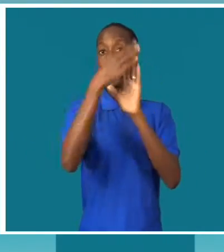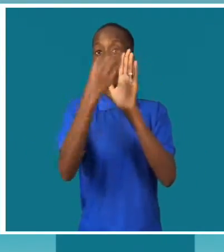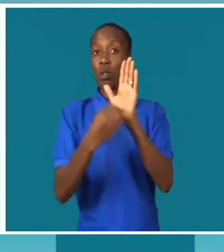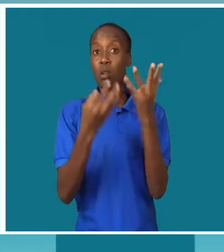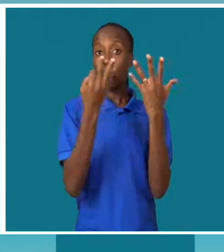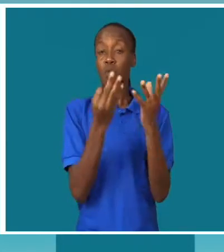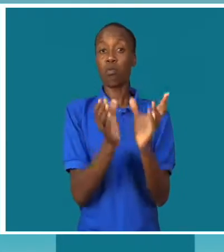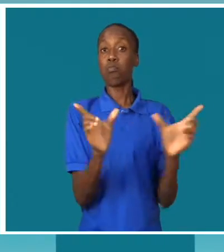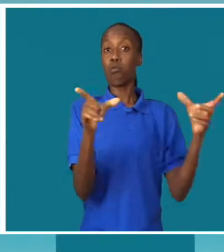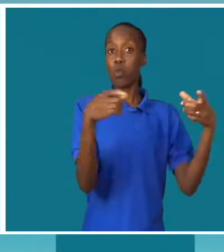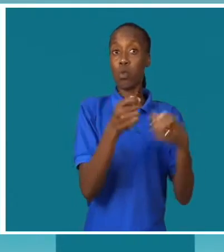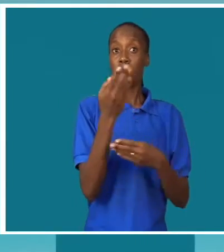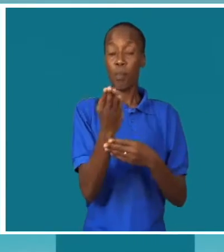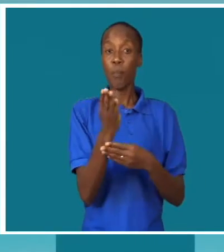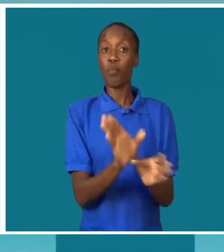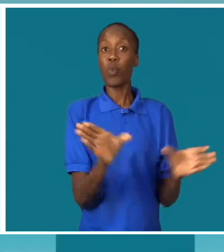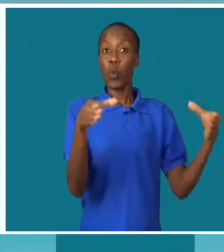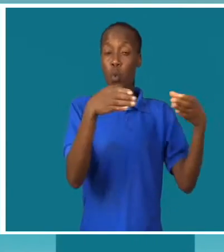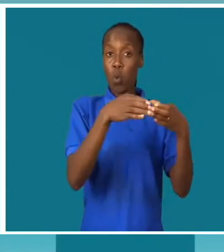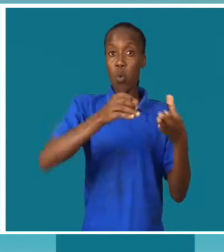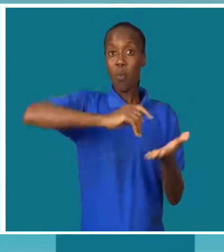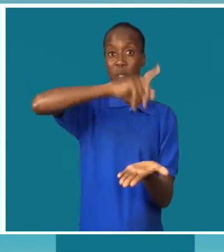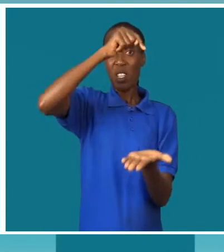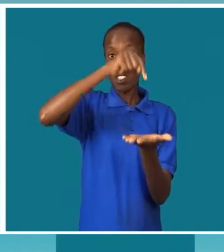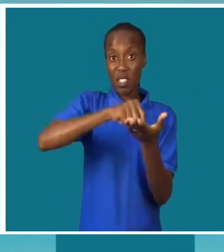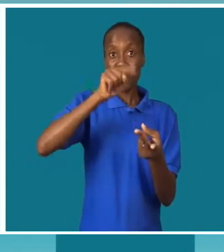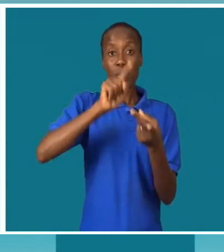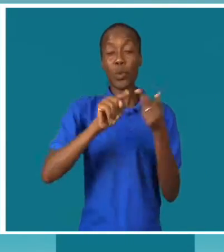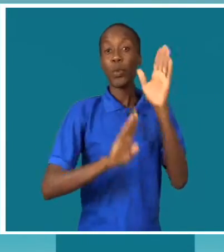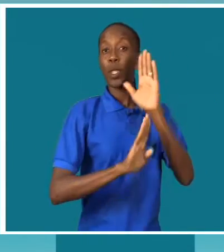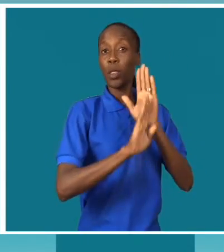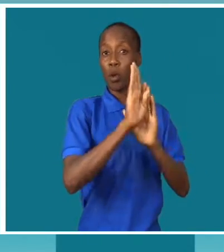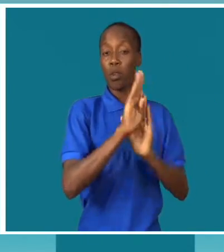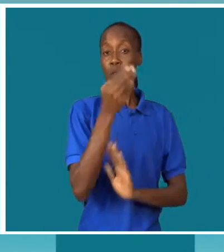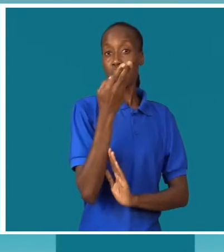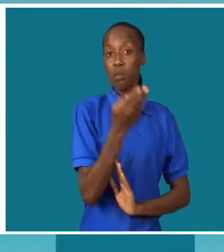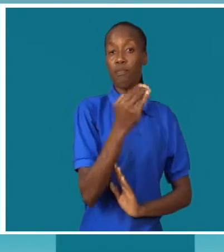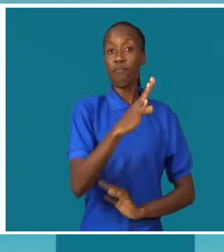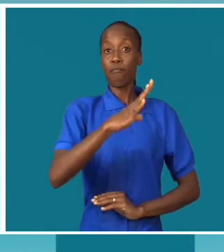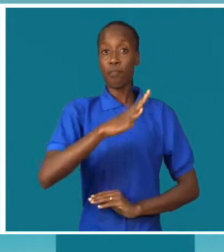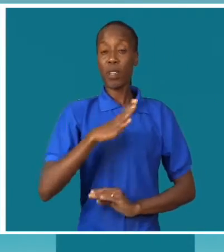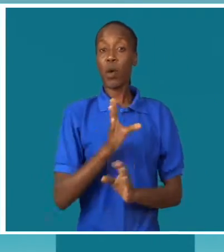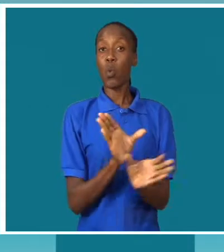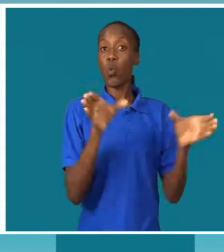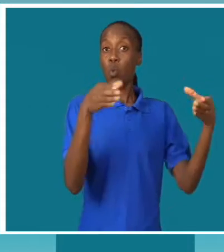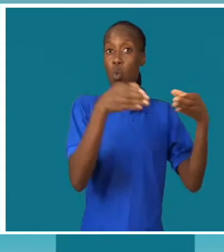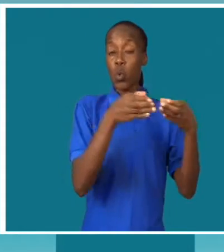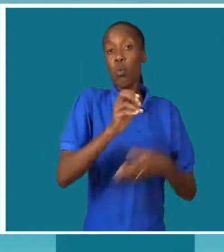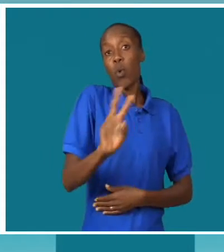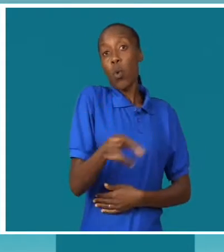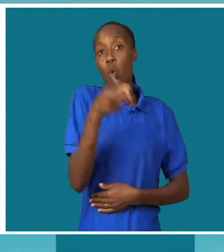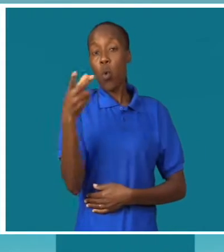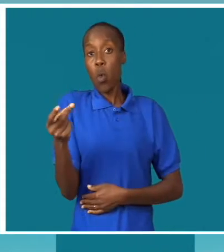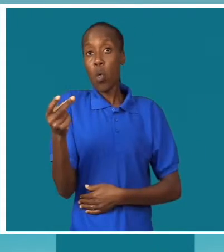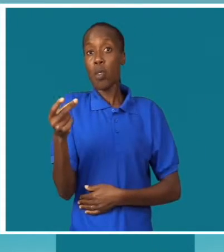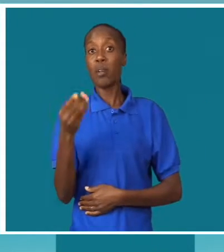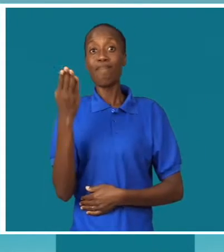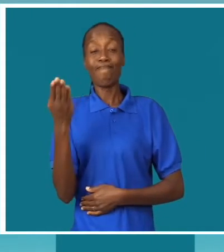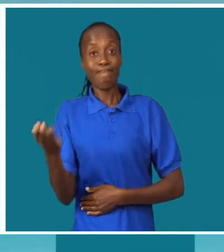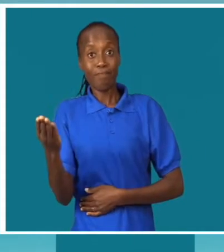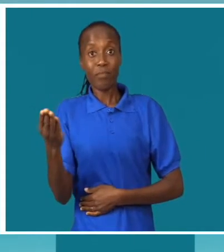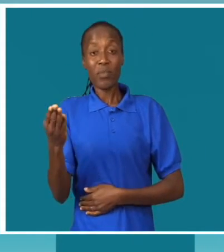de oito clubes. As equipas das regiões centro e norte formam um dos grupos e a